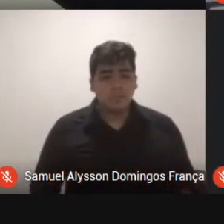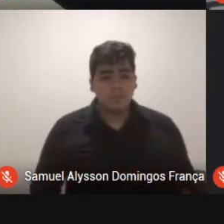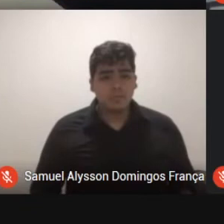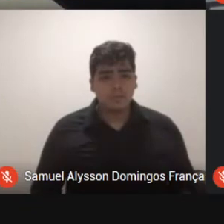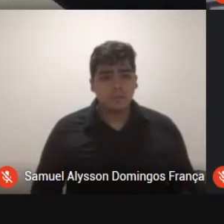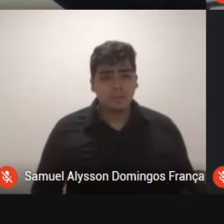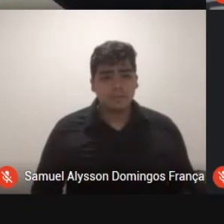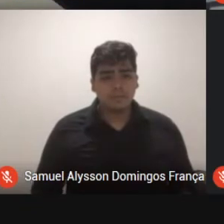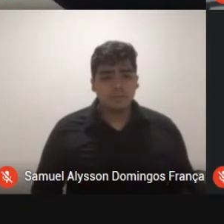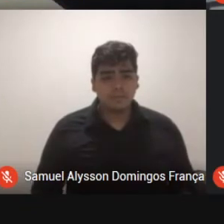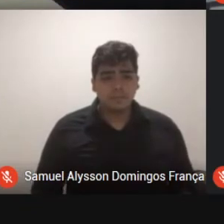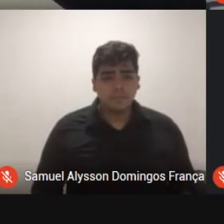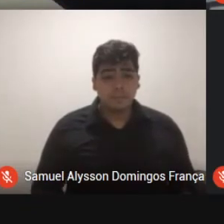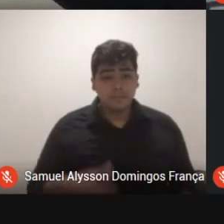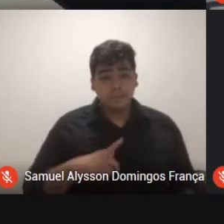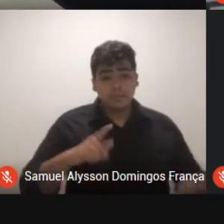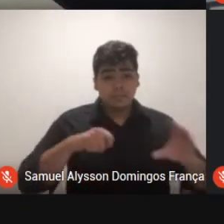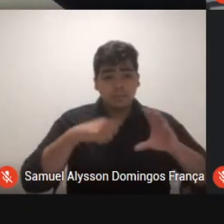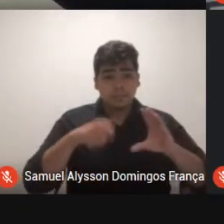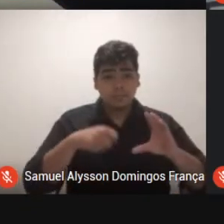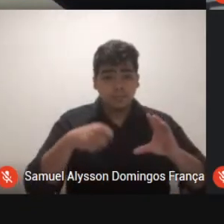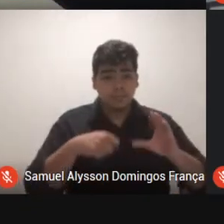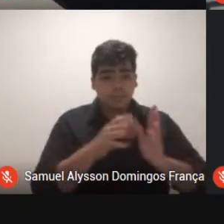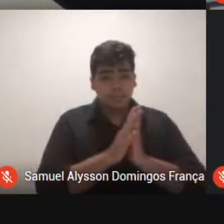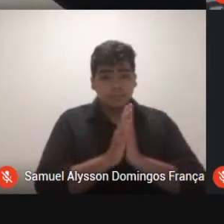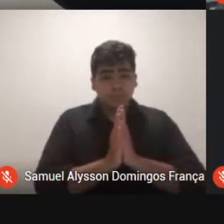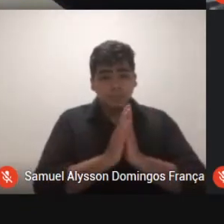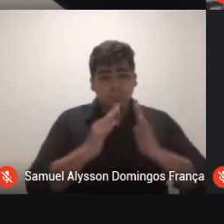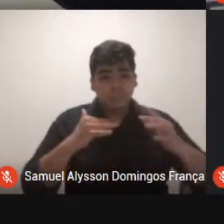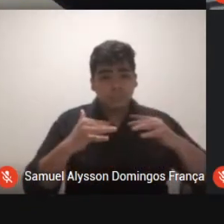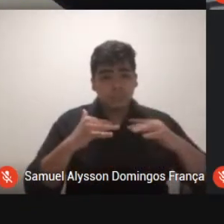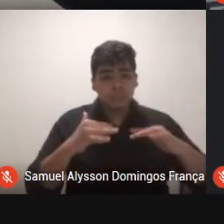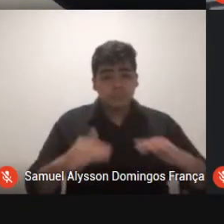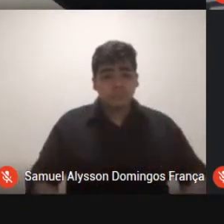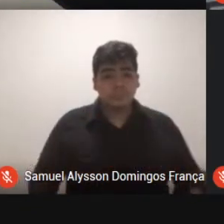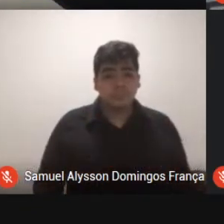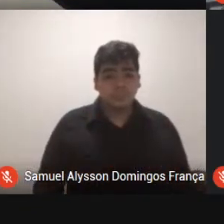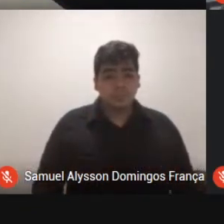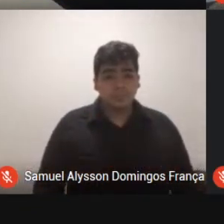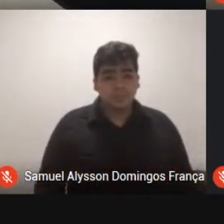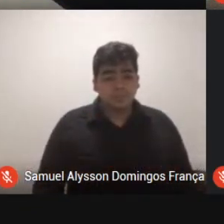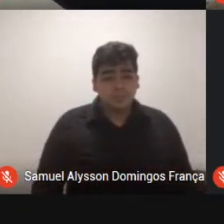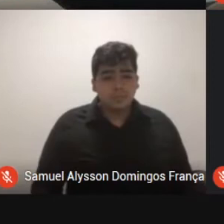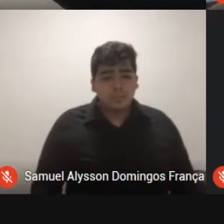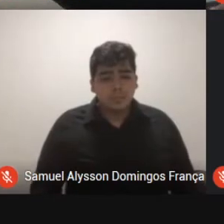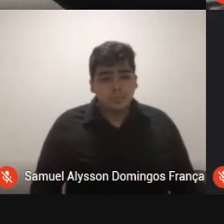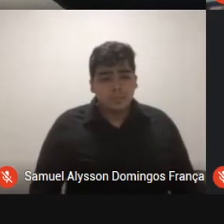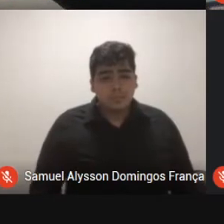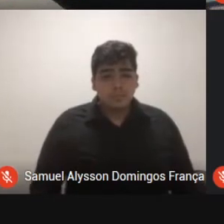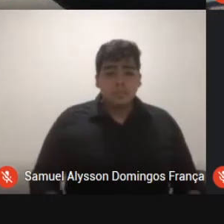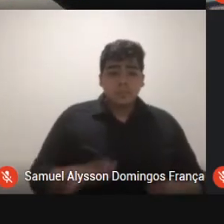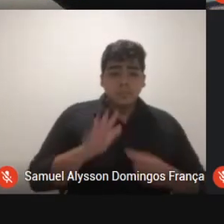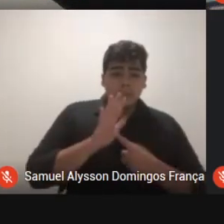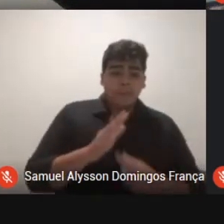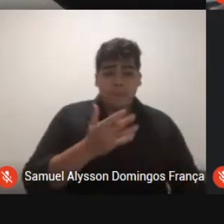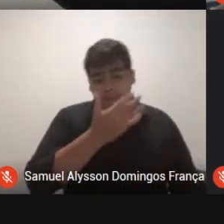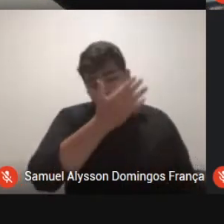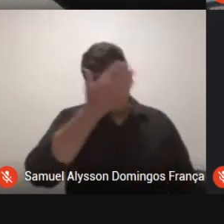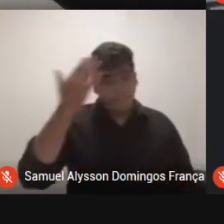Aqui está o vídeo da animação do Parklet, mostrando ele já instalado, simulando